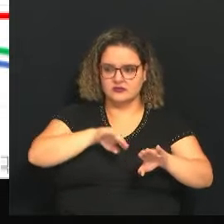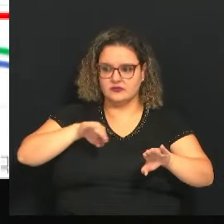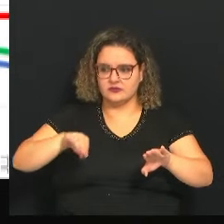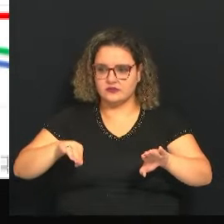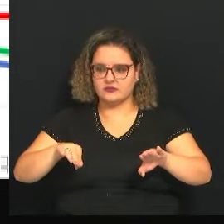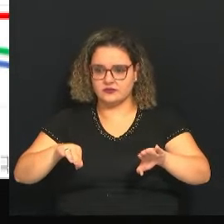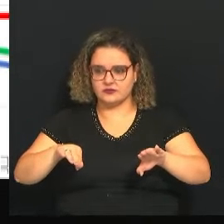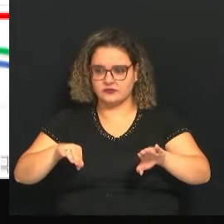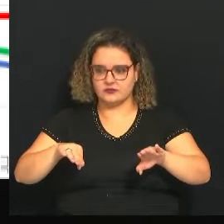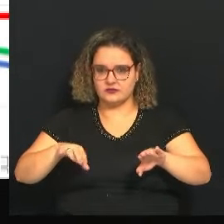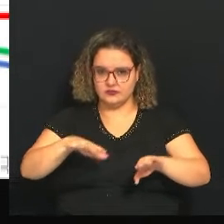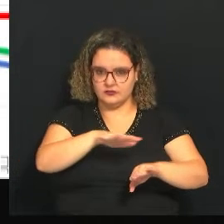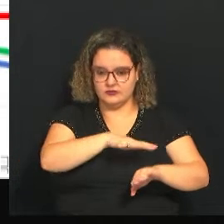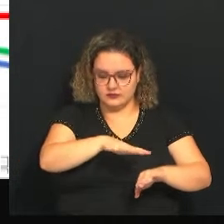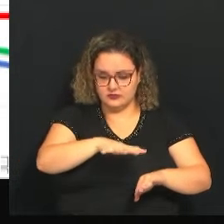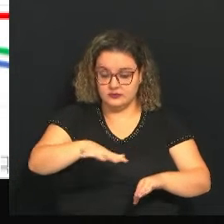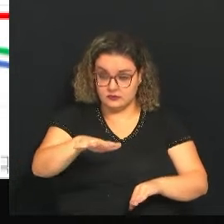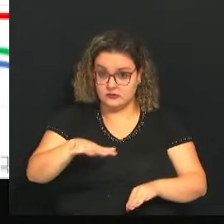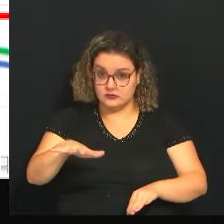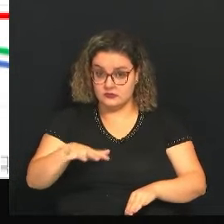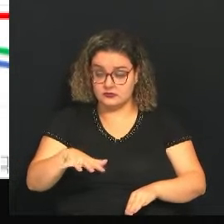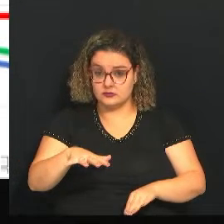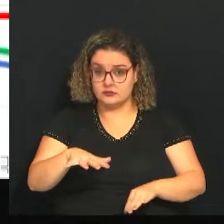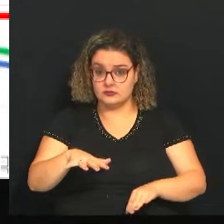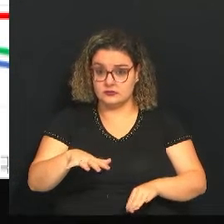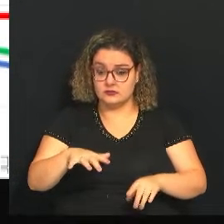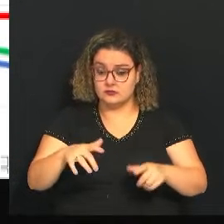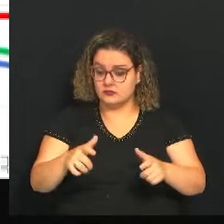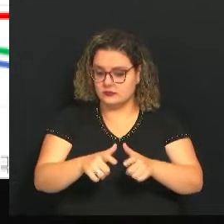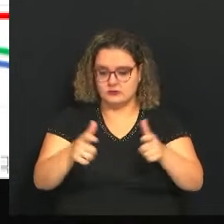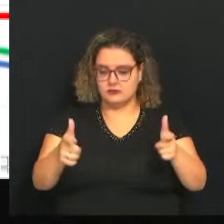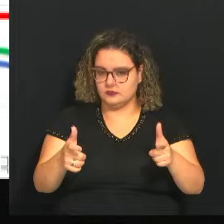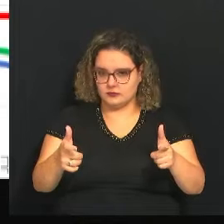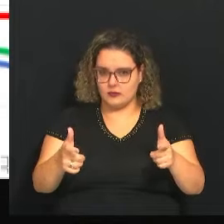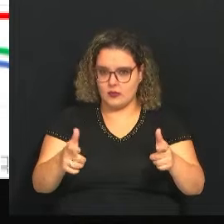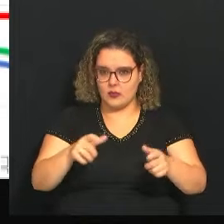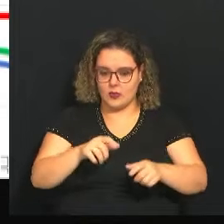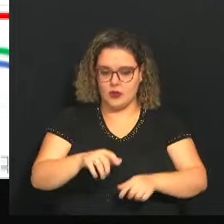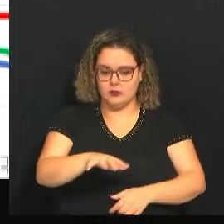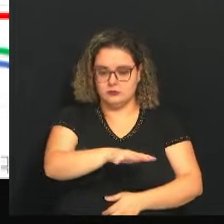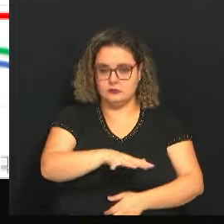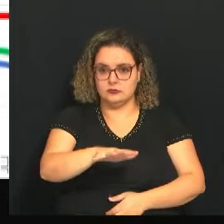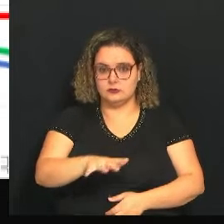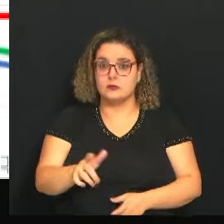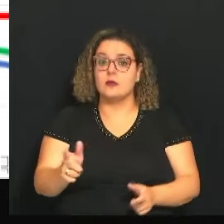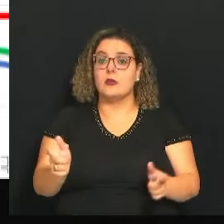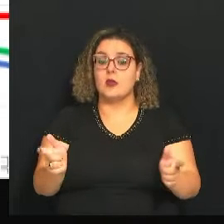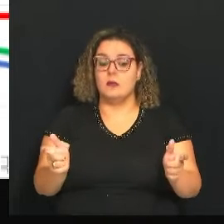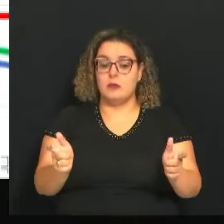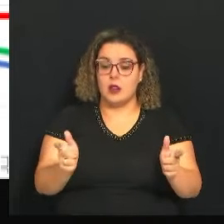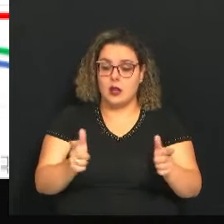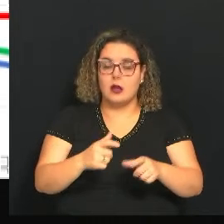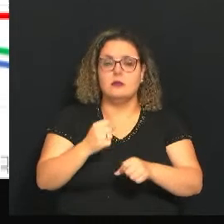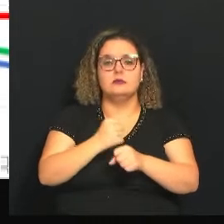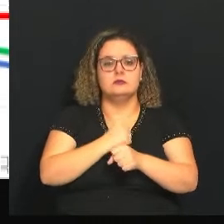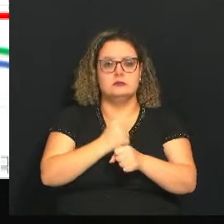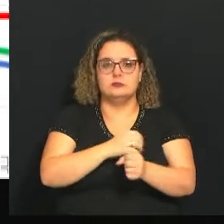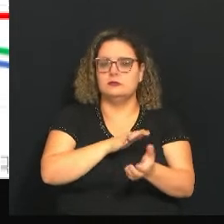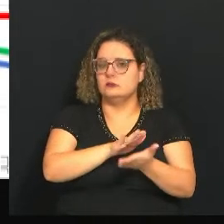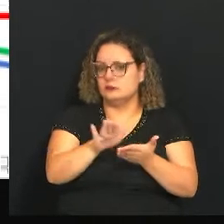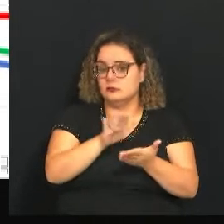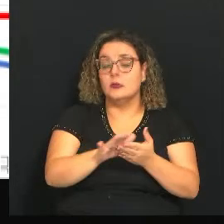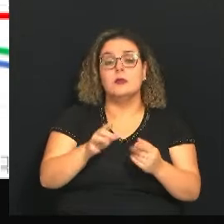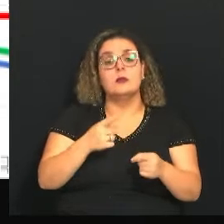pararam. Muitas outras áreas teve que diminuir aí o ritmo, né? Obras, investimentos,